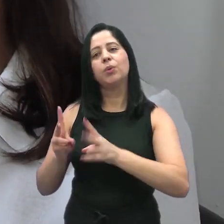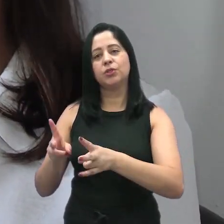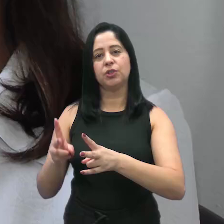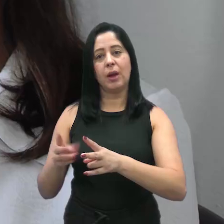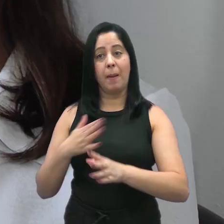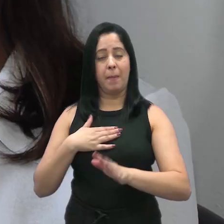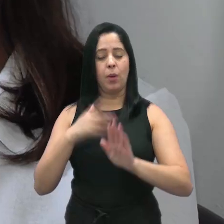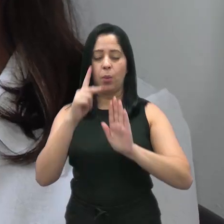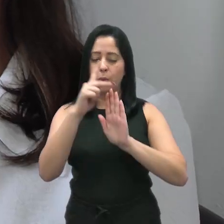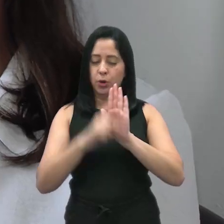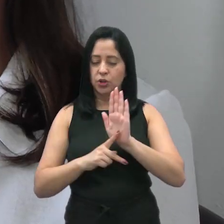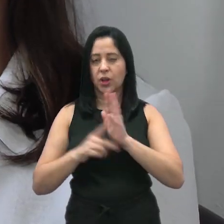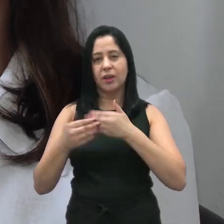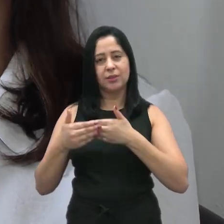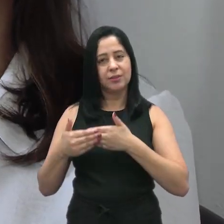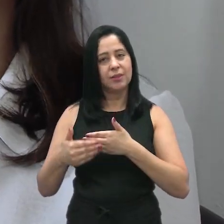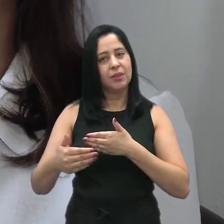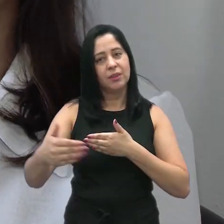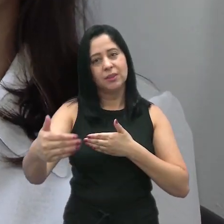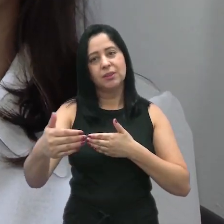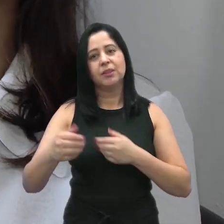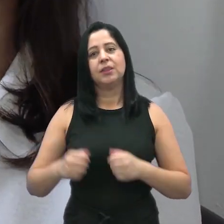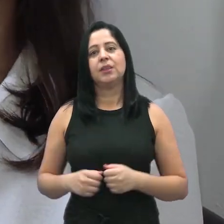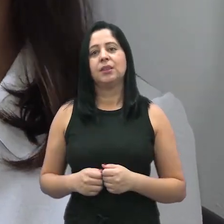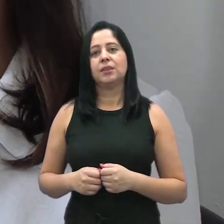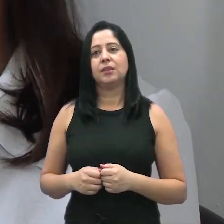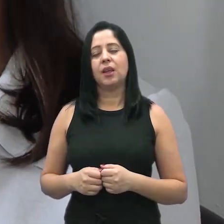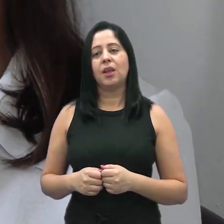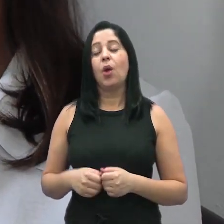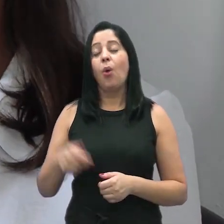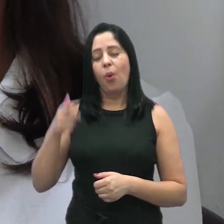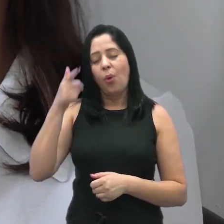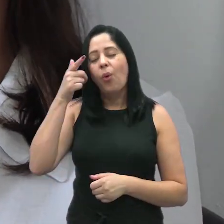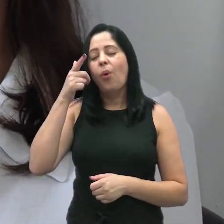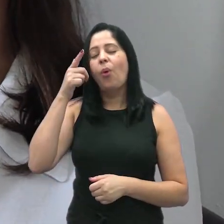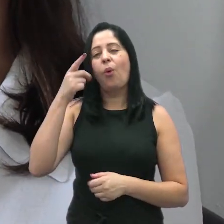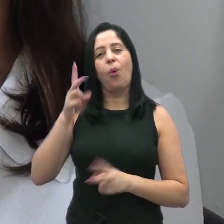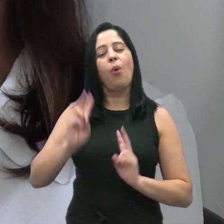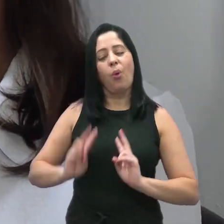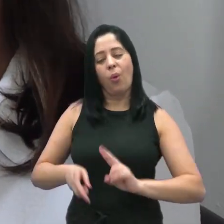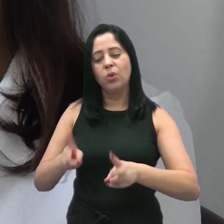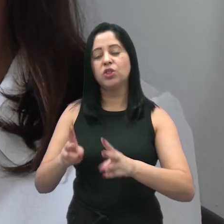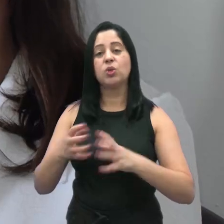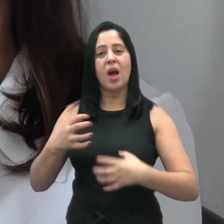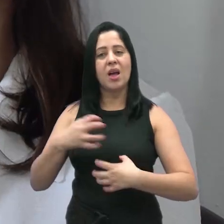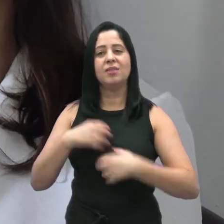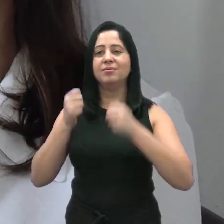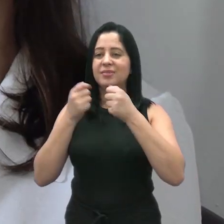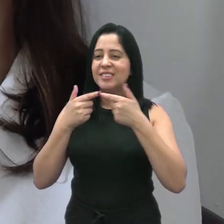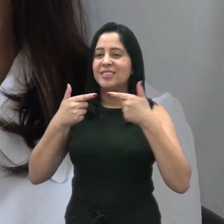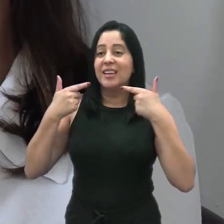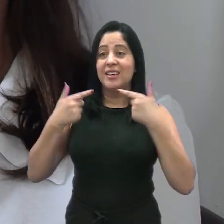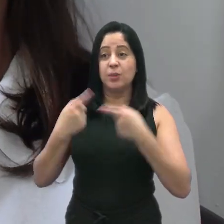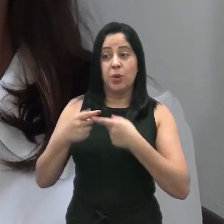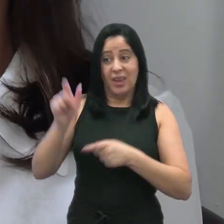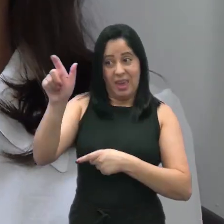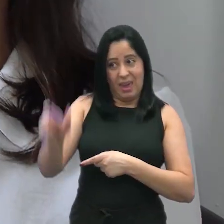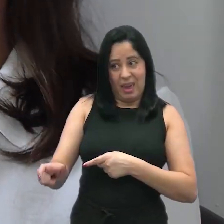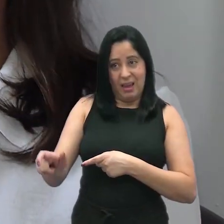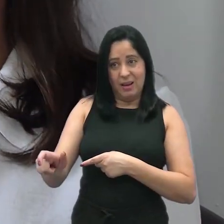continuar com os meus projetos, continuar com a alegria que meu pai tinha, que ele sempre passou para